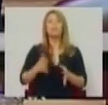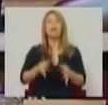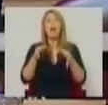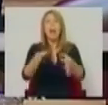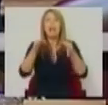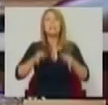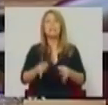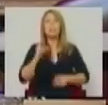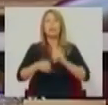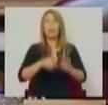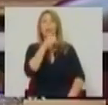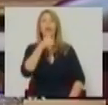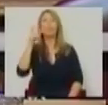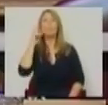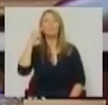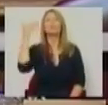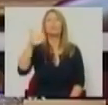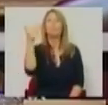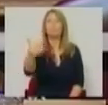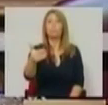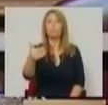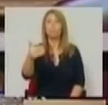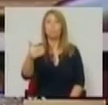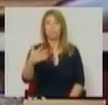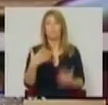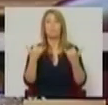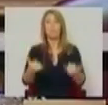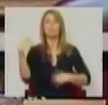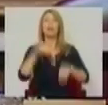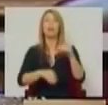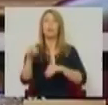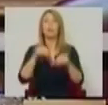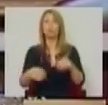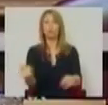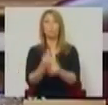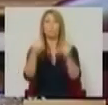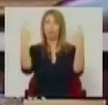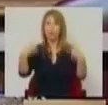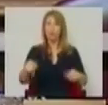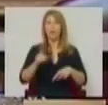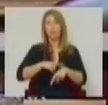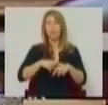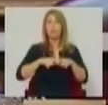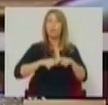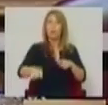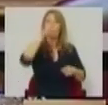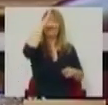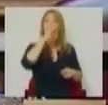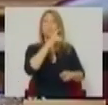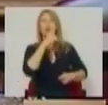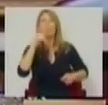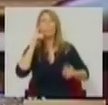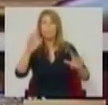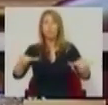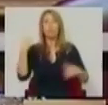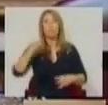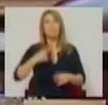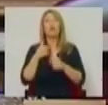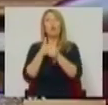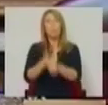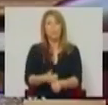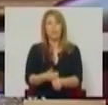vão ser os compromissos do futuro e de próximas eleições, porque há nesta legislatura compromissos que devem ser cumpridos,